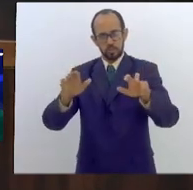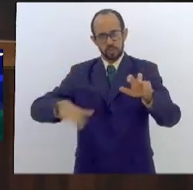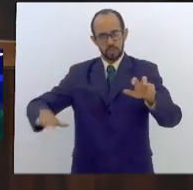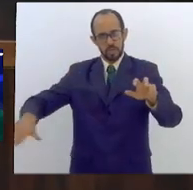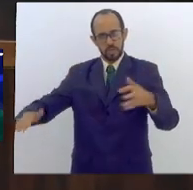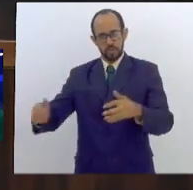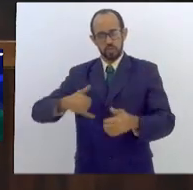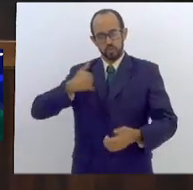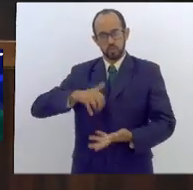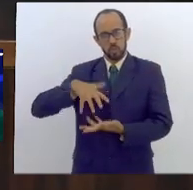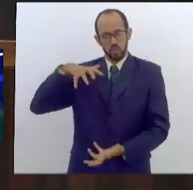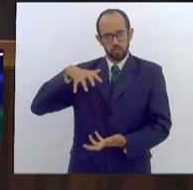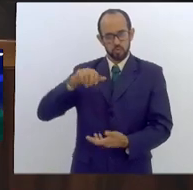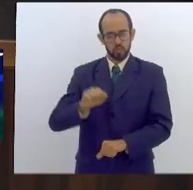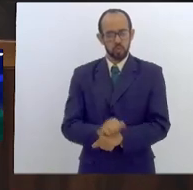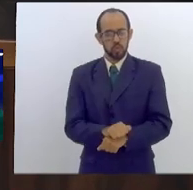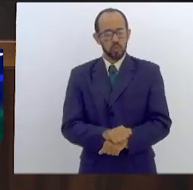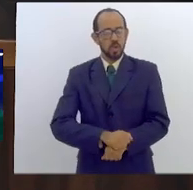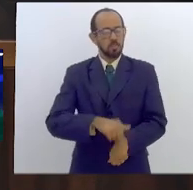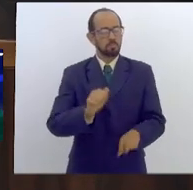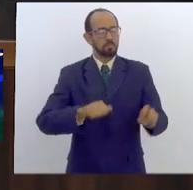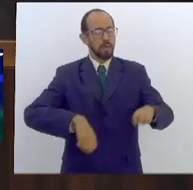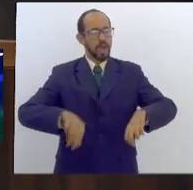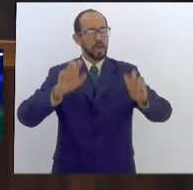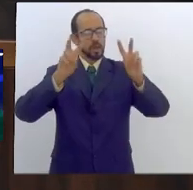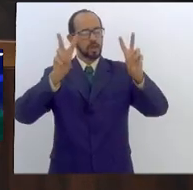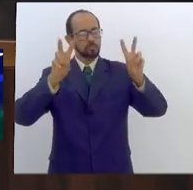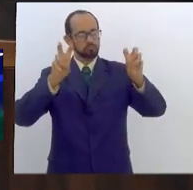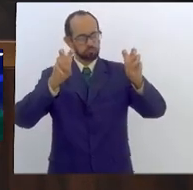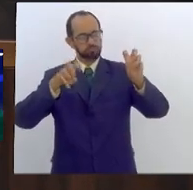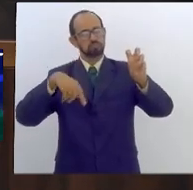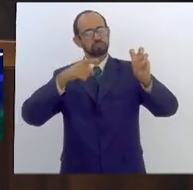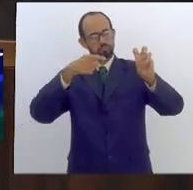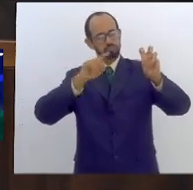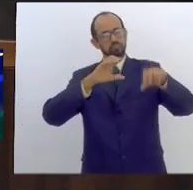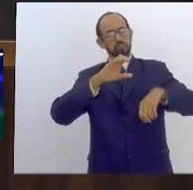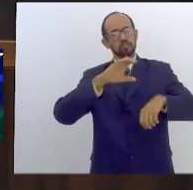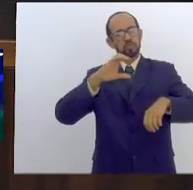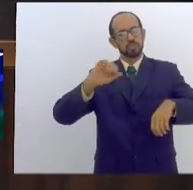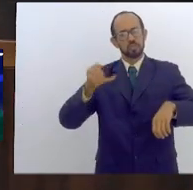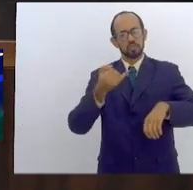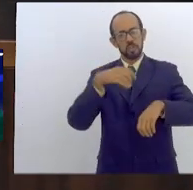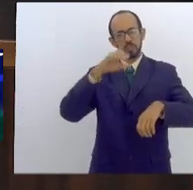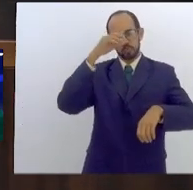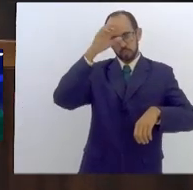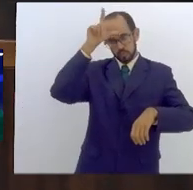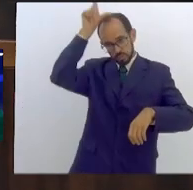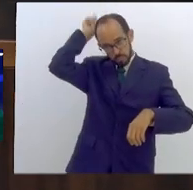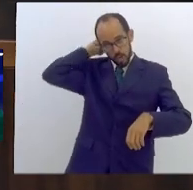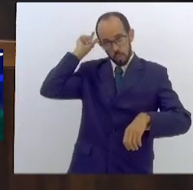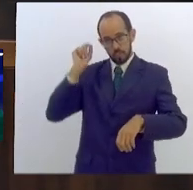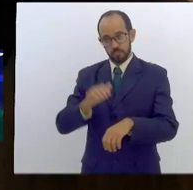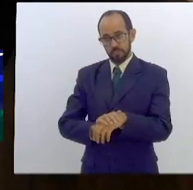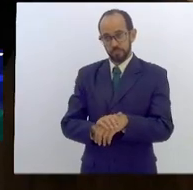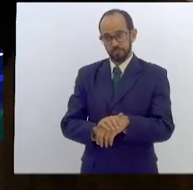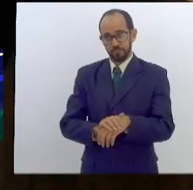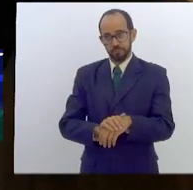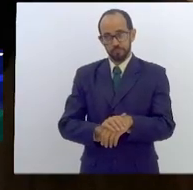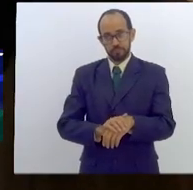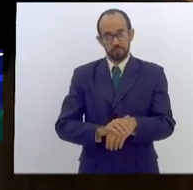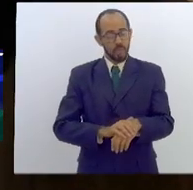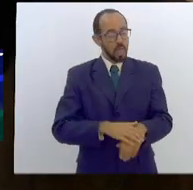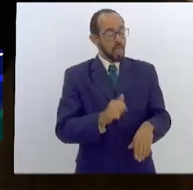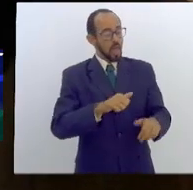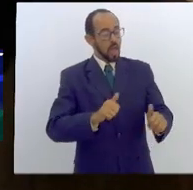idoso. Para emitir parecer pela Constituição e Justiça, deputado Luiz Paulo. Eu só queria registrar voto abstenção